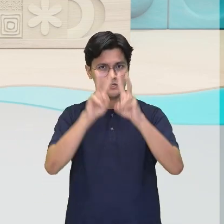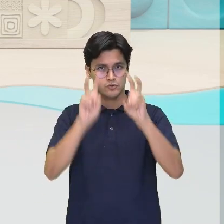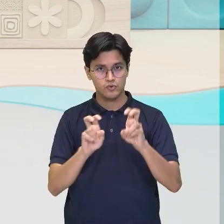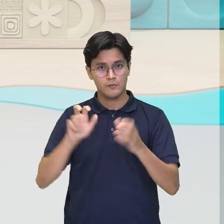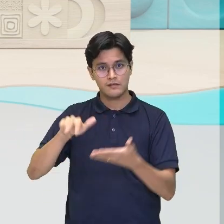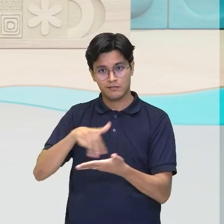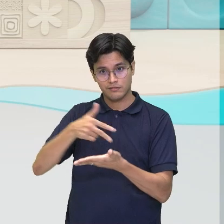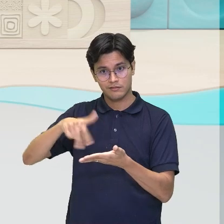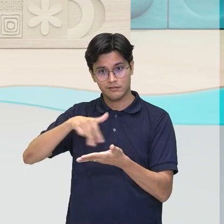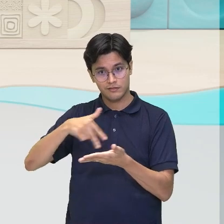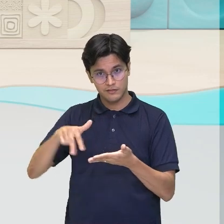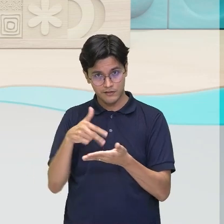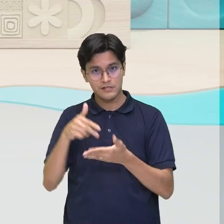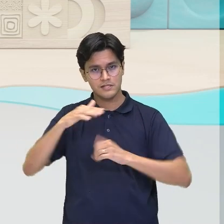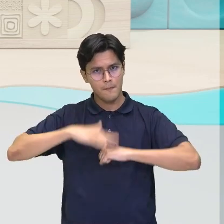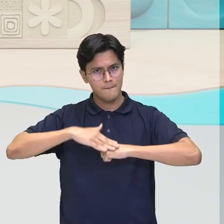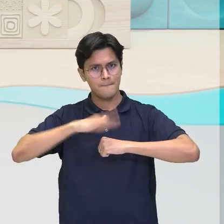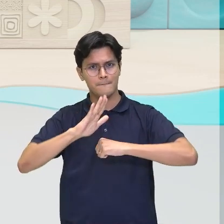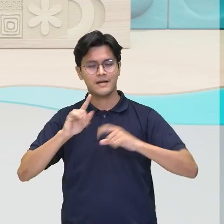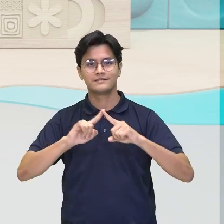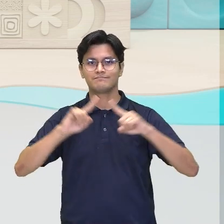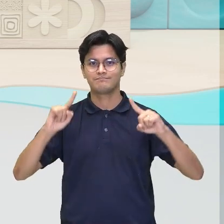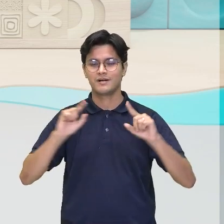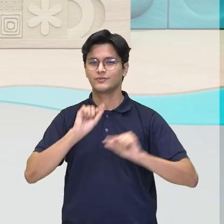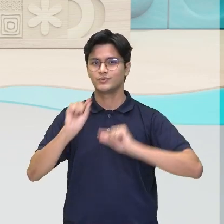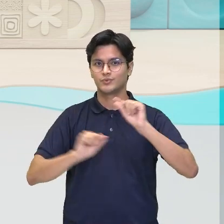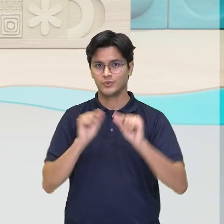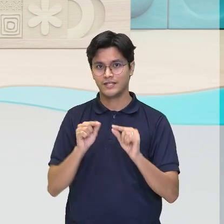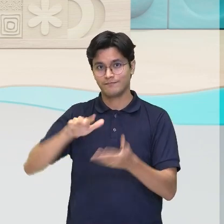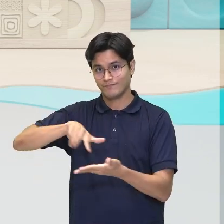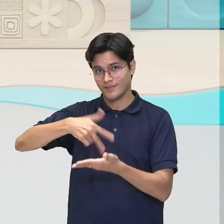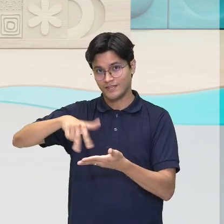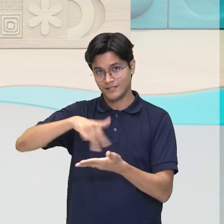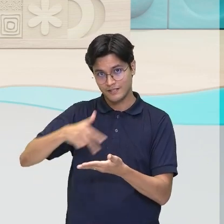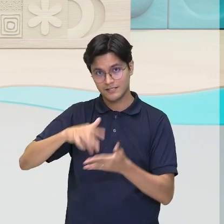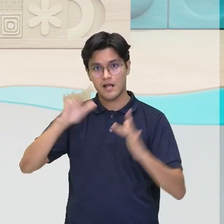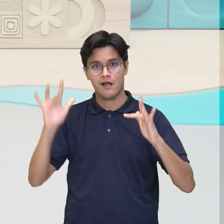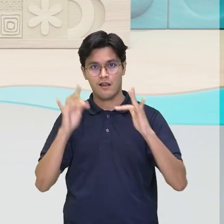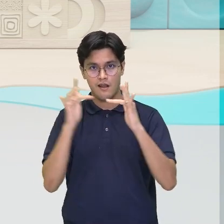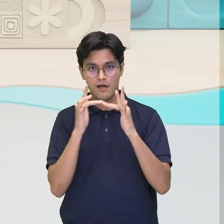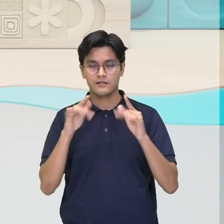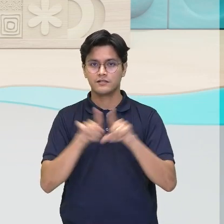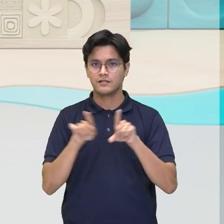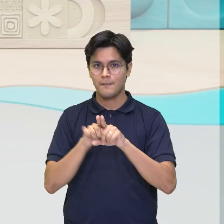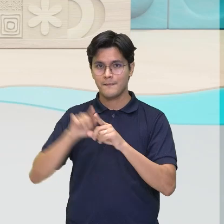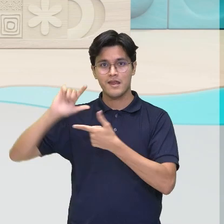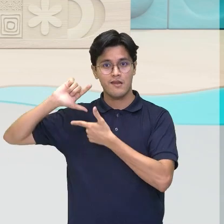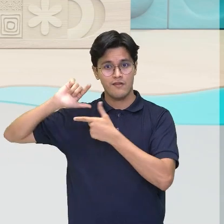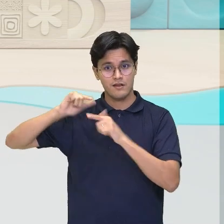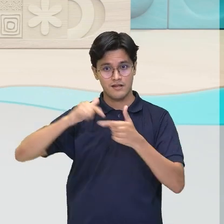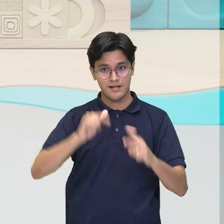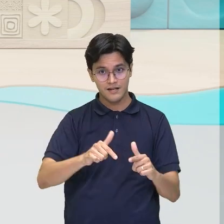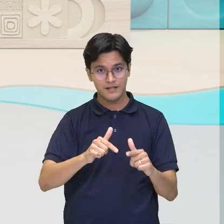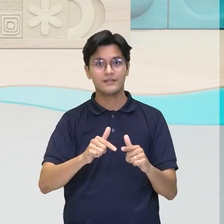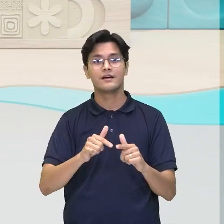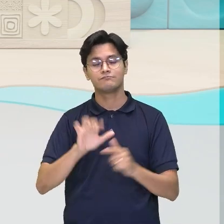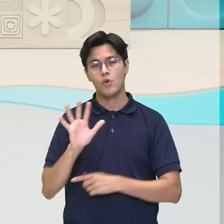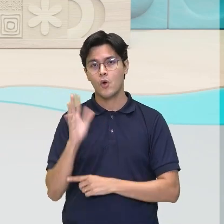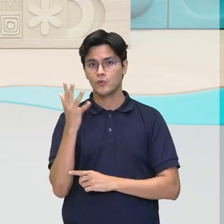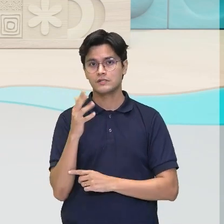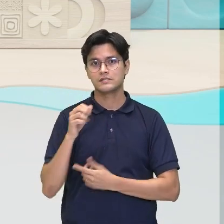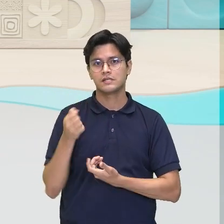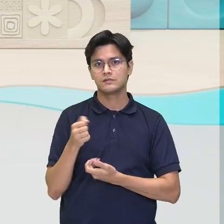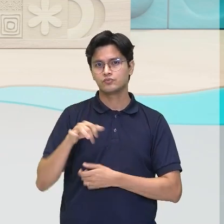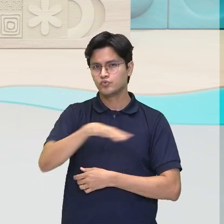da dança, mas essa dança tradicional e a dança clássica, certo? Que envolve o mundo, envolve